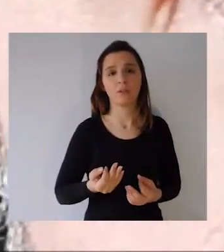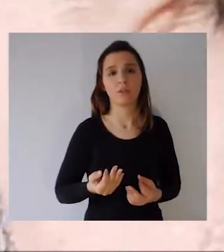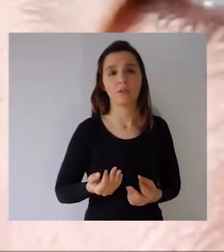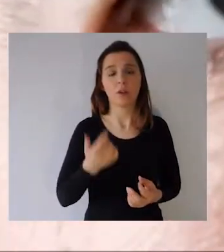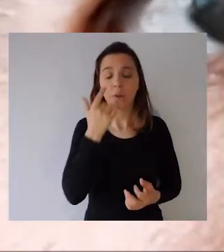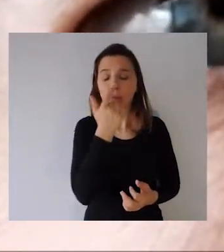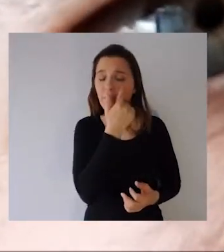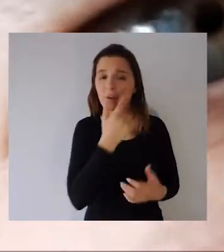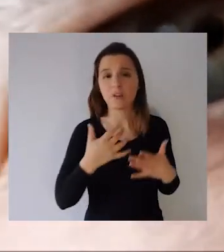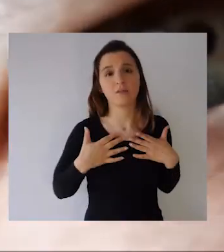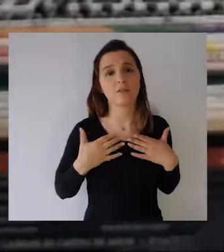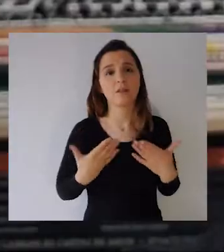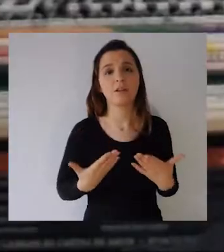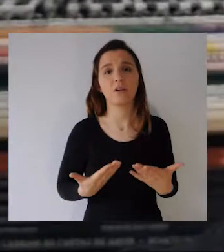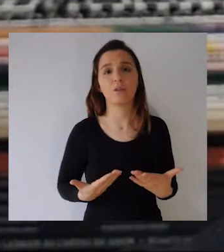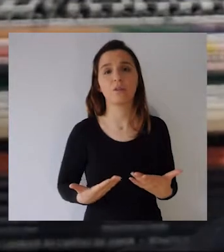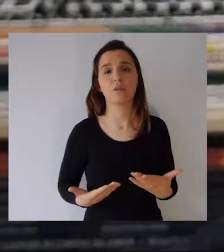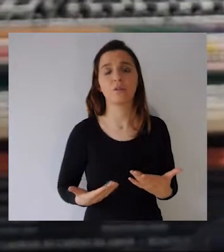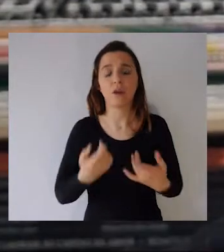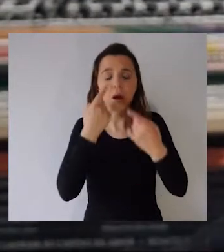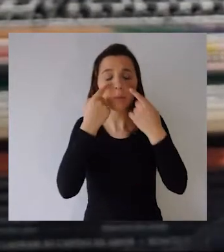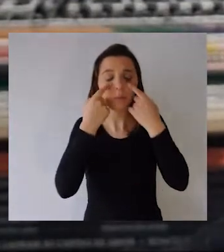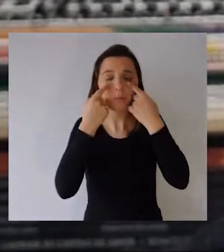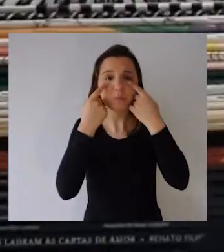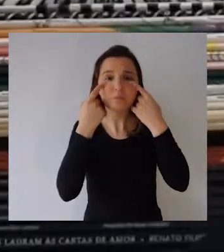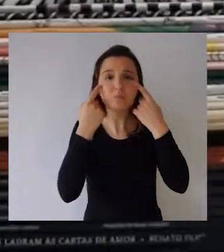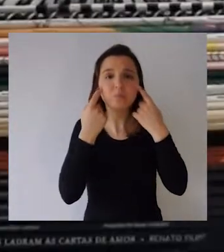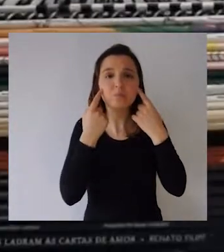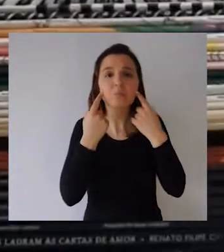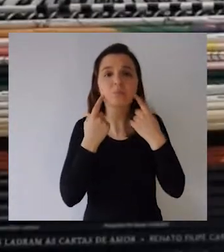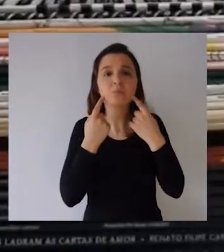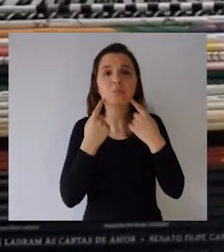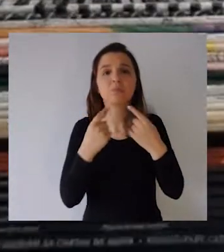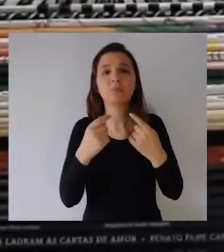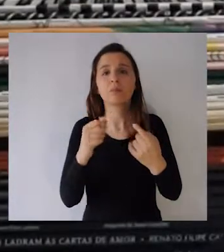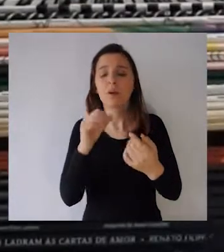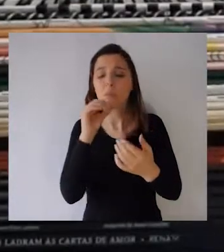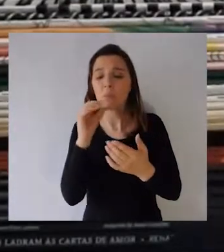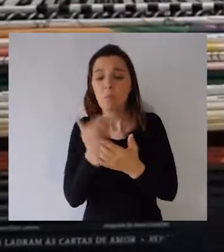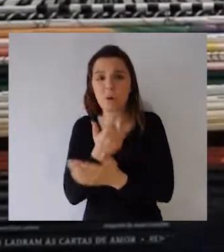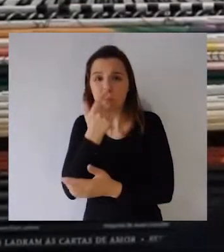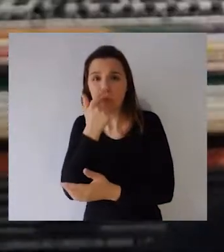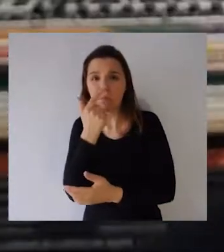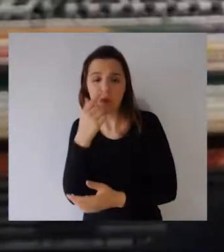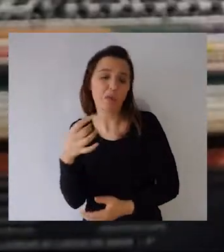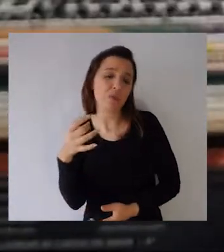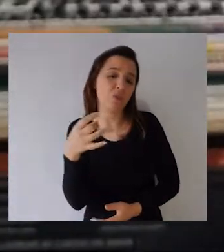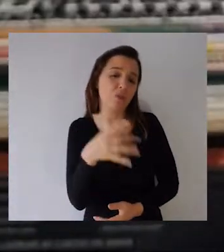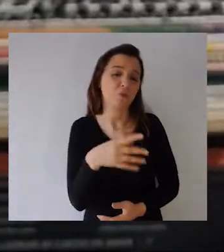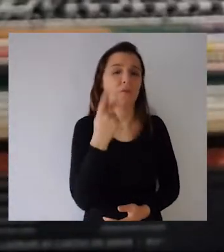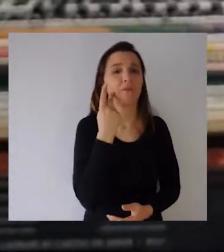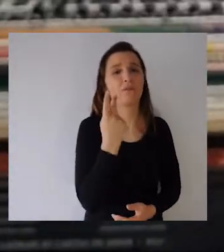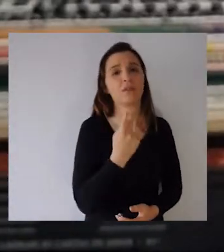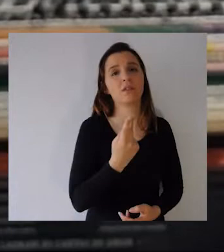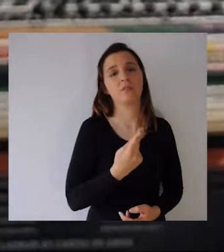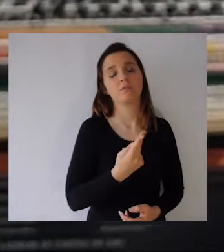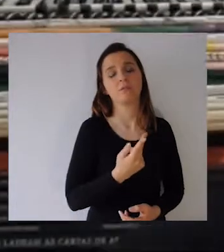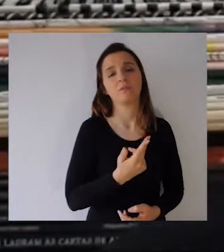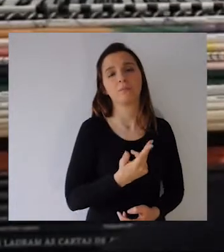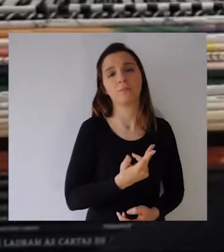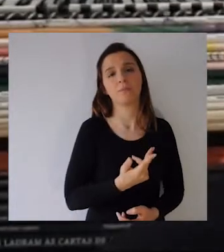tão cansados, tão chorosos, da morte mais desejosos 100 mil vezes que da vida.